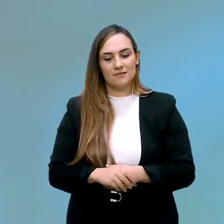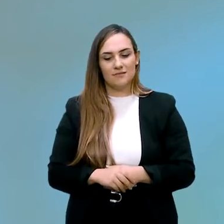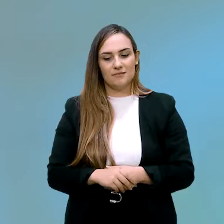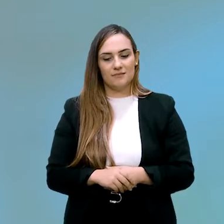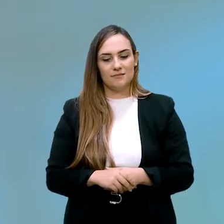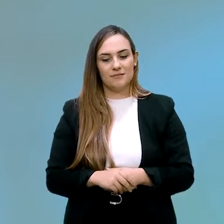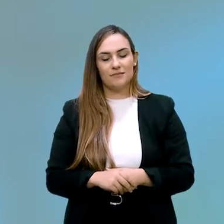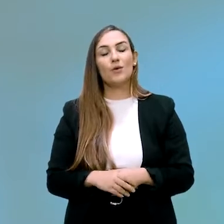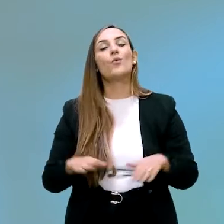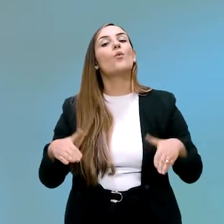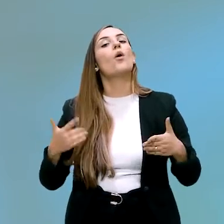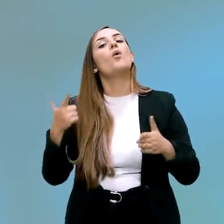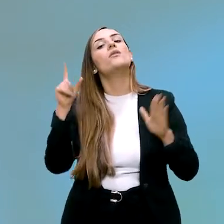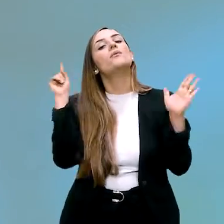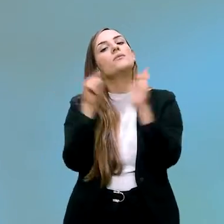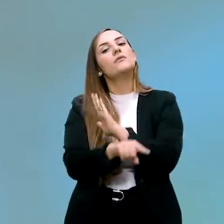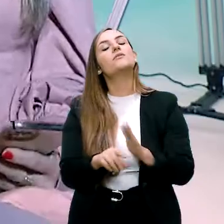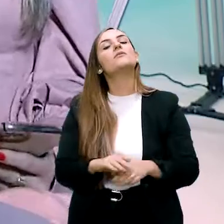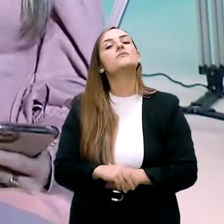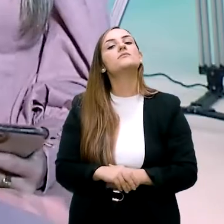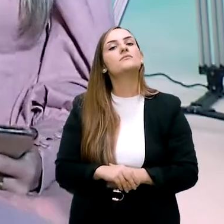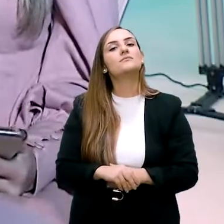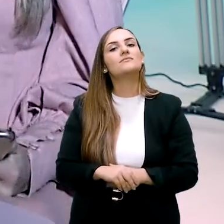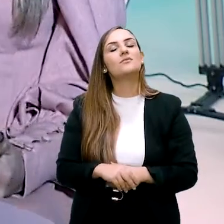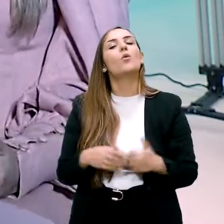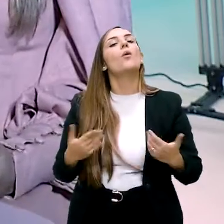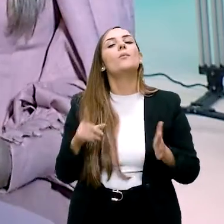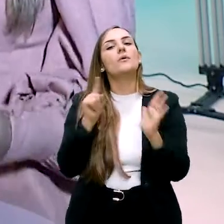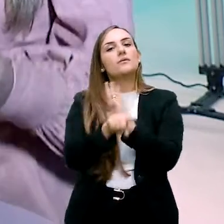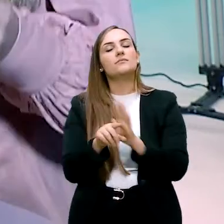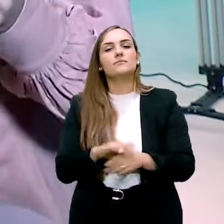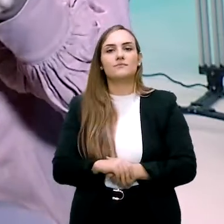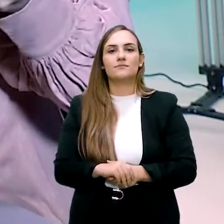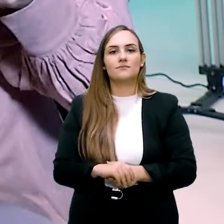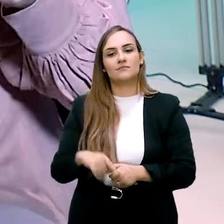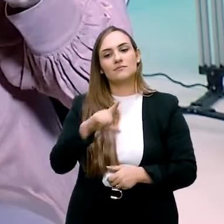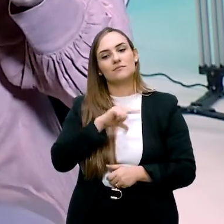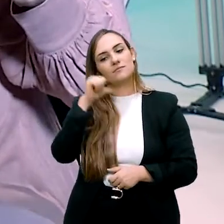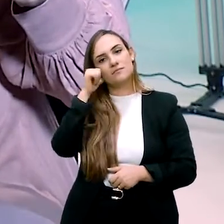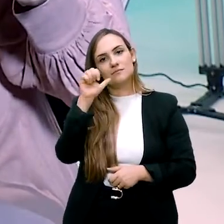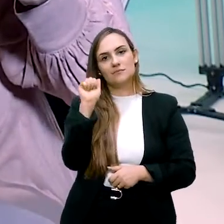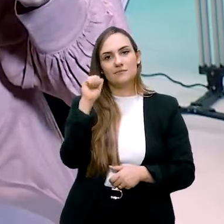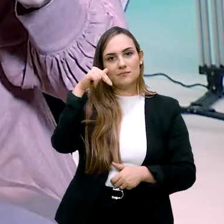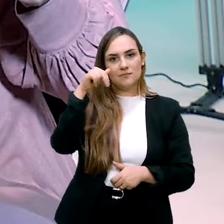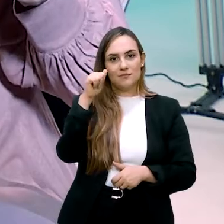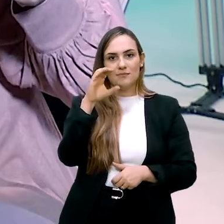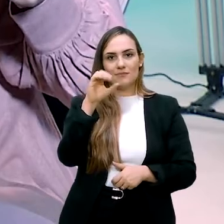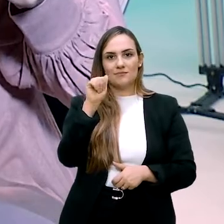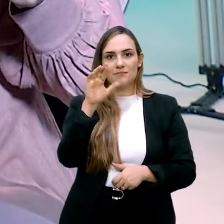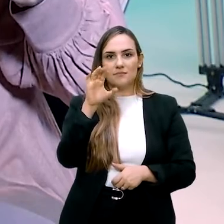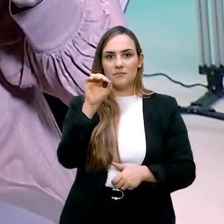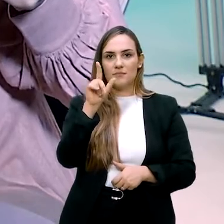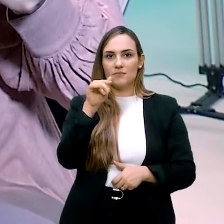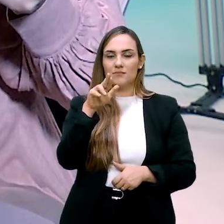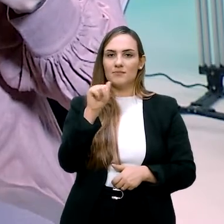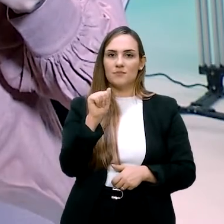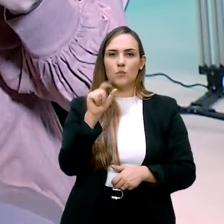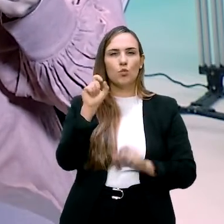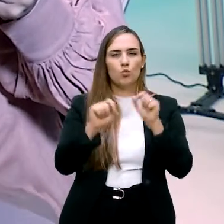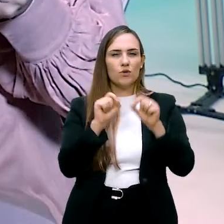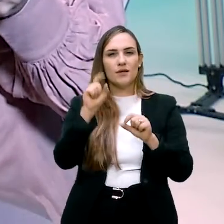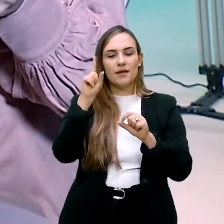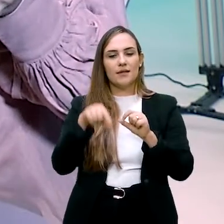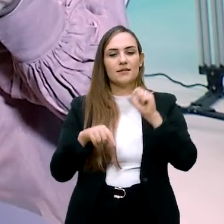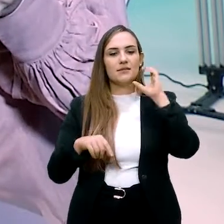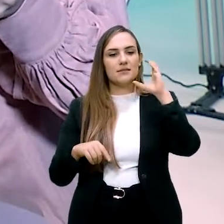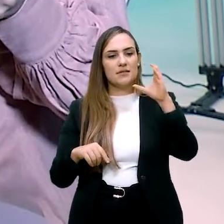Para finalizar o programa, mais uma pergunta dos seguidores. Qual que é, Areta? Nós temos aqui a Ana Caroline. Ela quer saber sobre CBD.